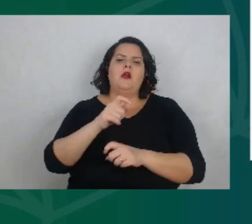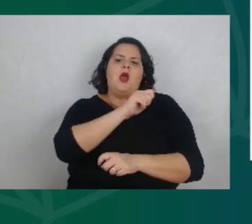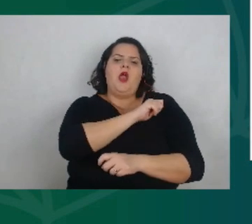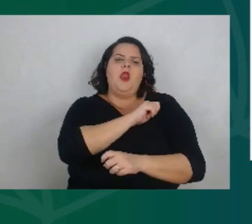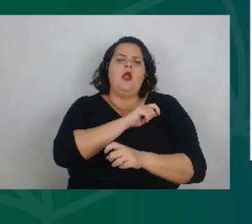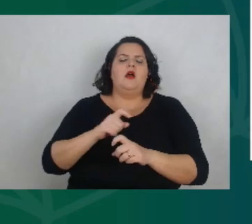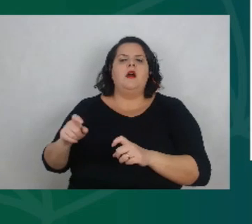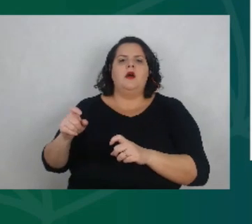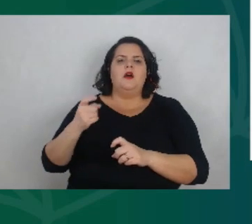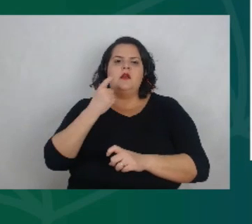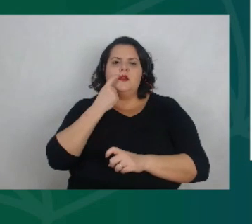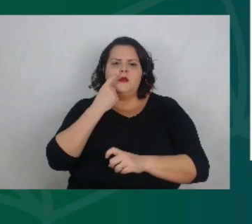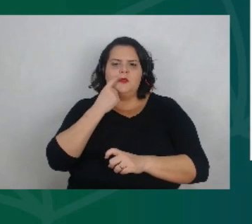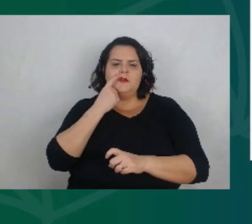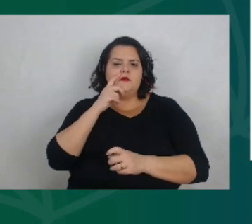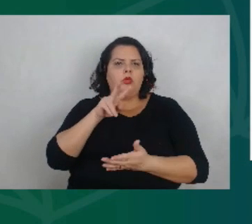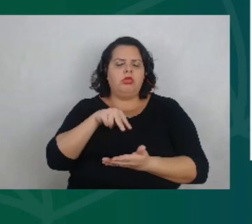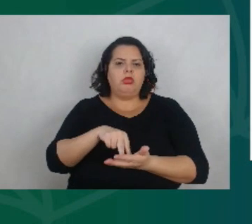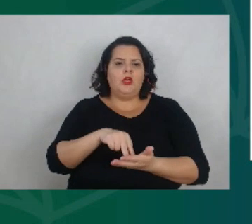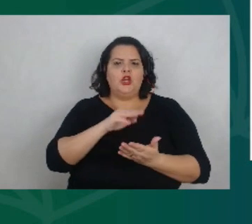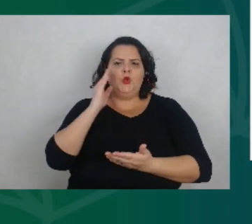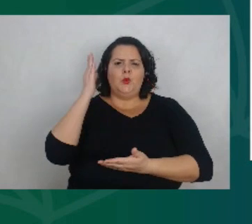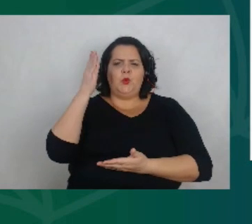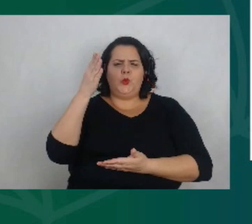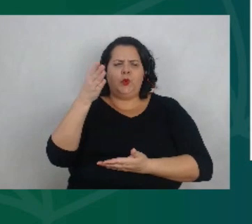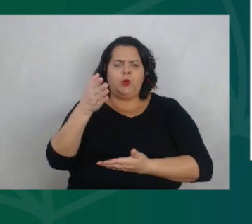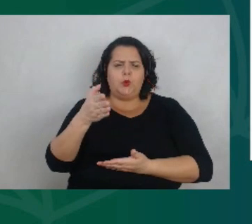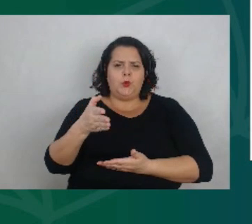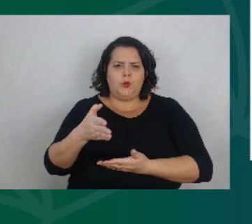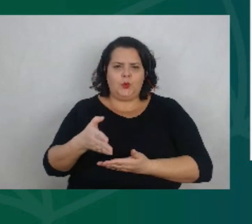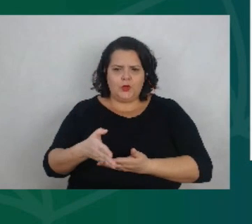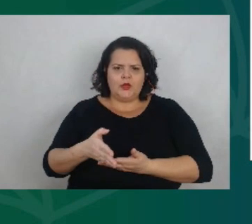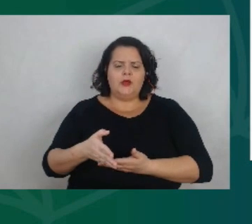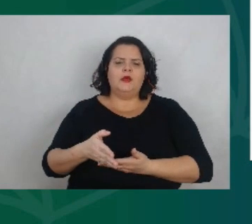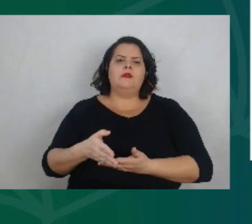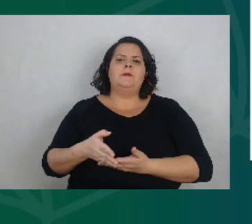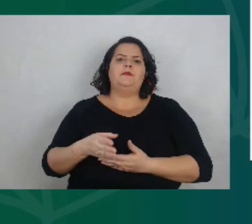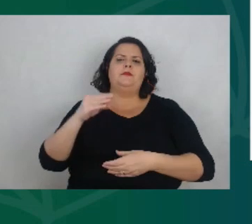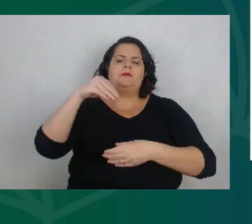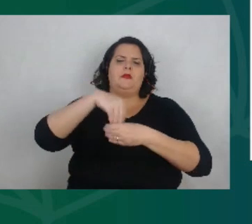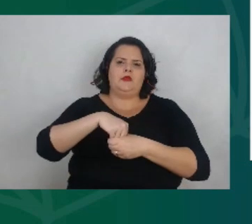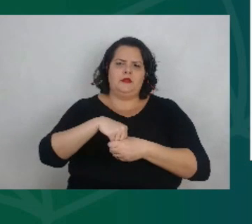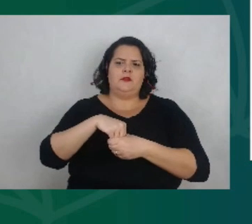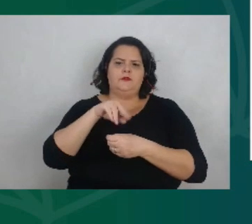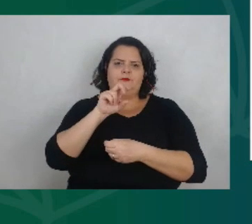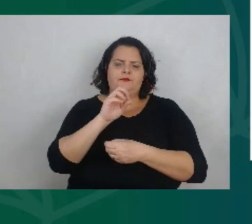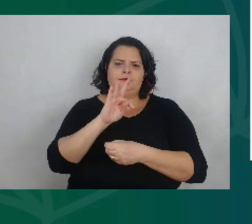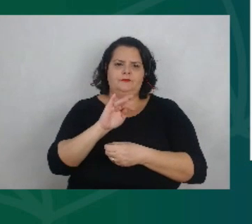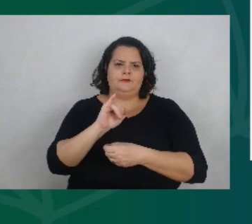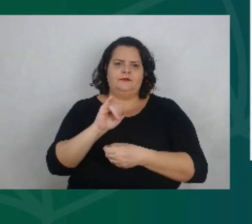na UTI, desde a pandemia começou, bem como com a residente AR1, mas doutora Morgana